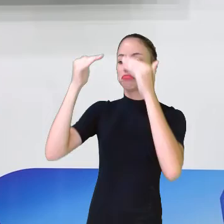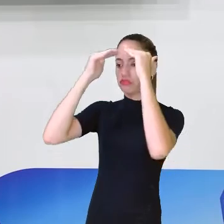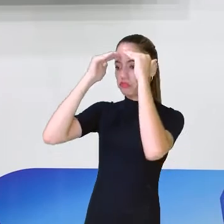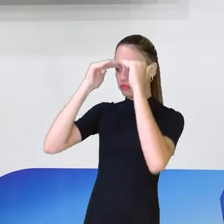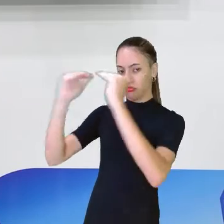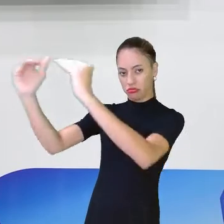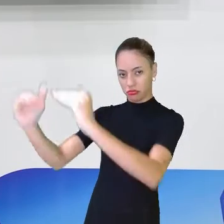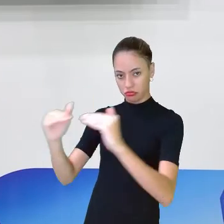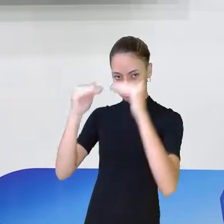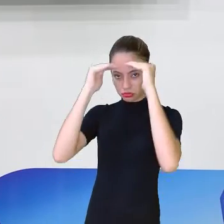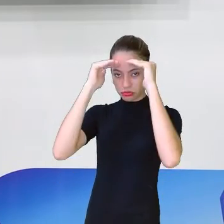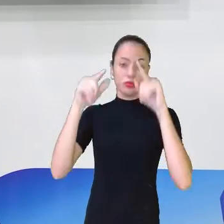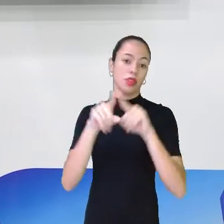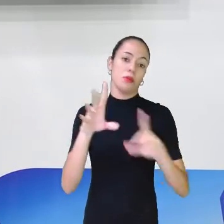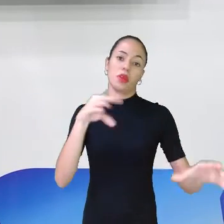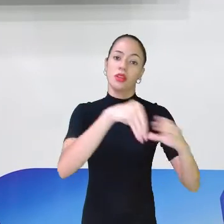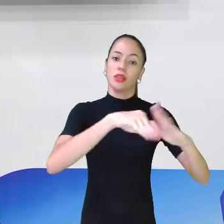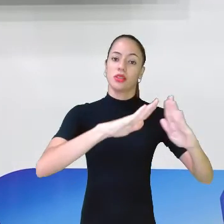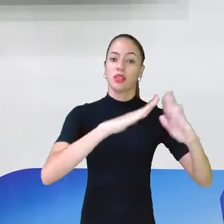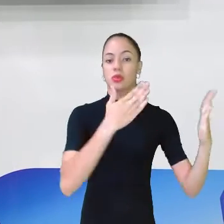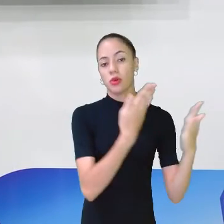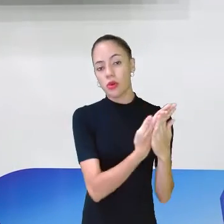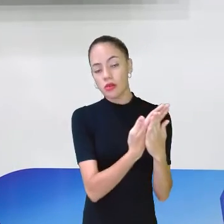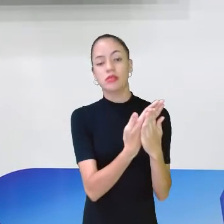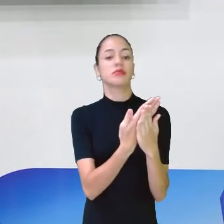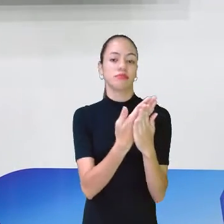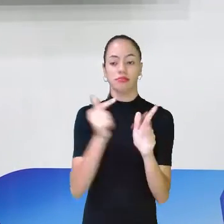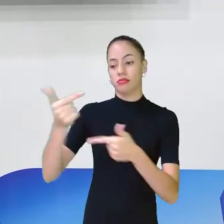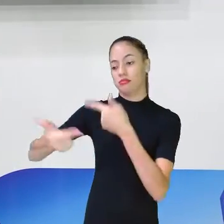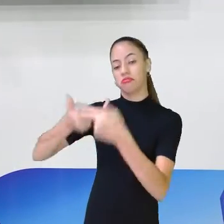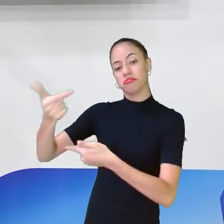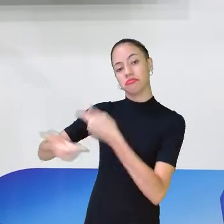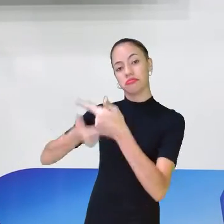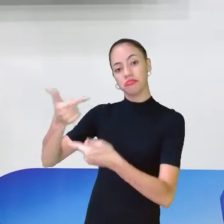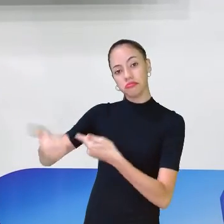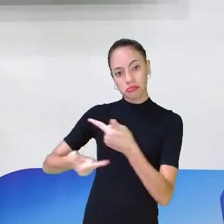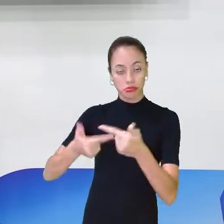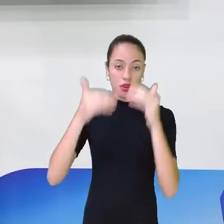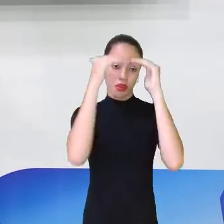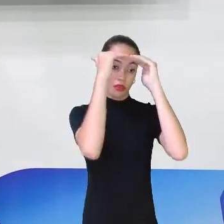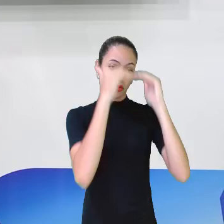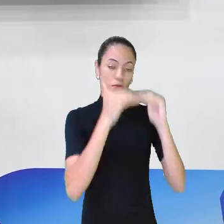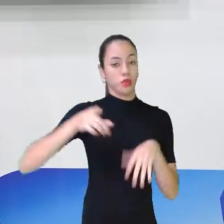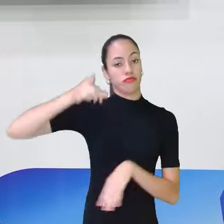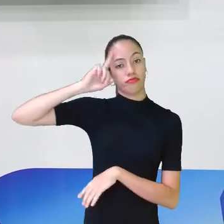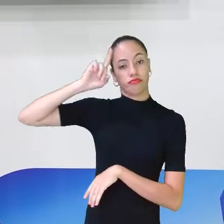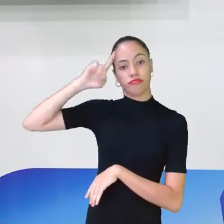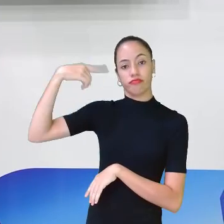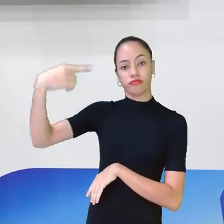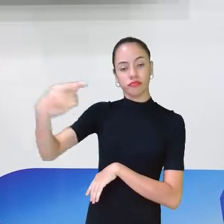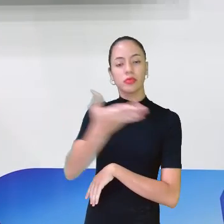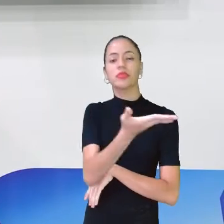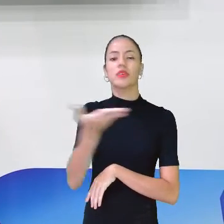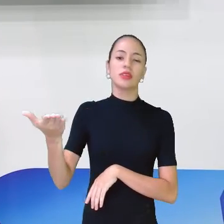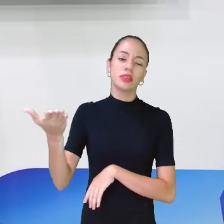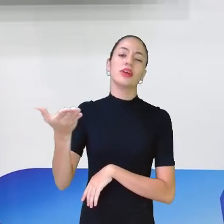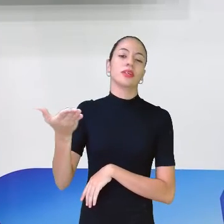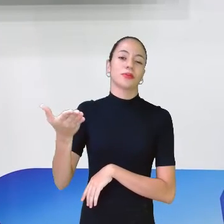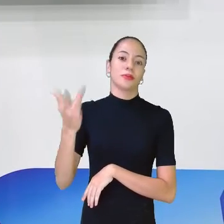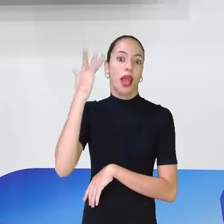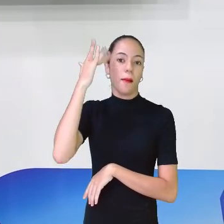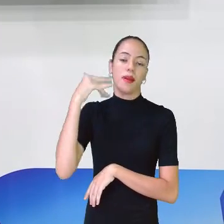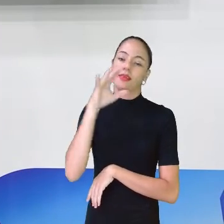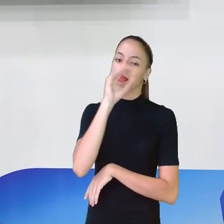na escola, respeito no trabalho, respeito no cotidiano. Você aí que vai, né? Amanhã